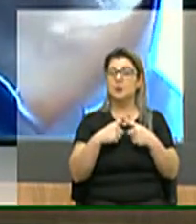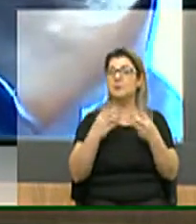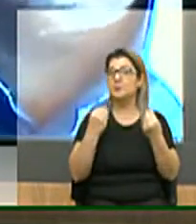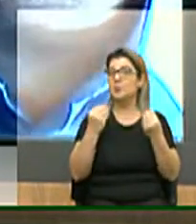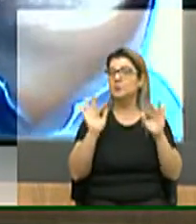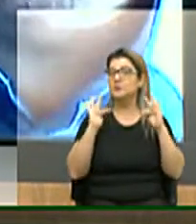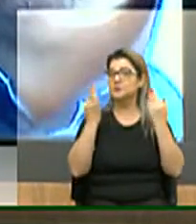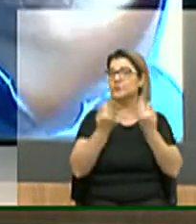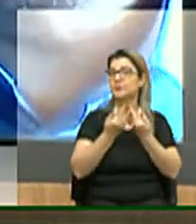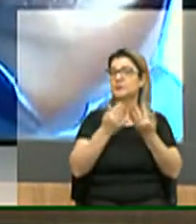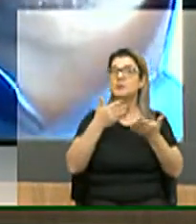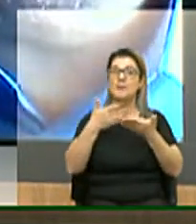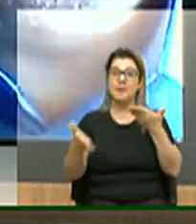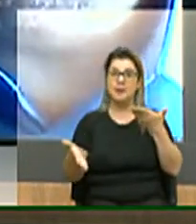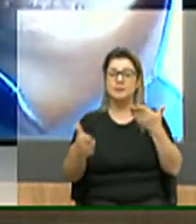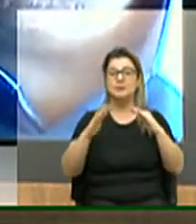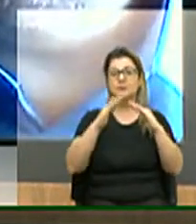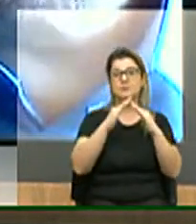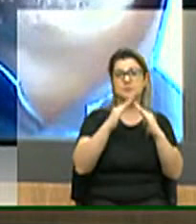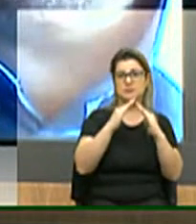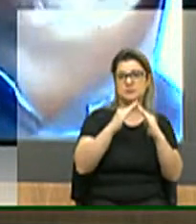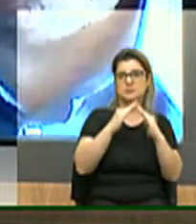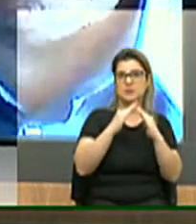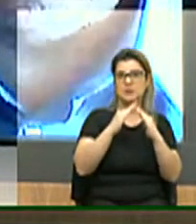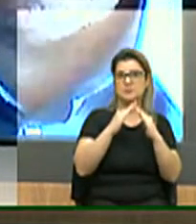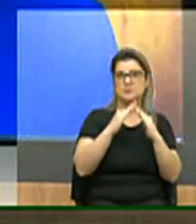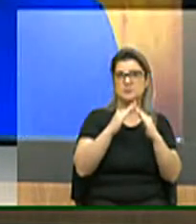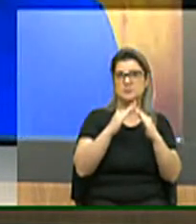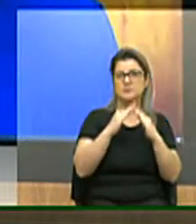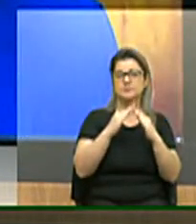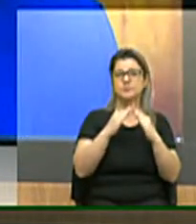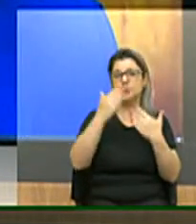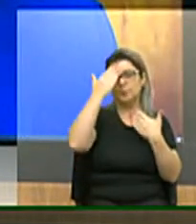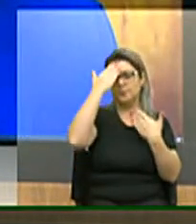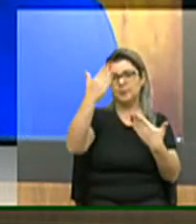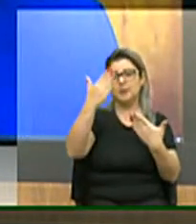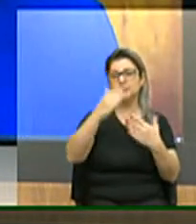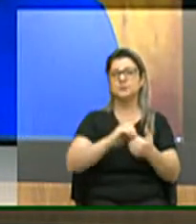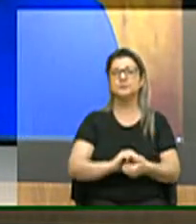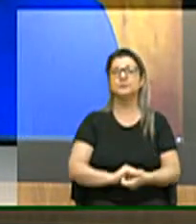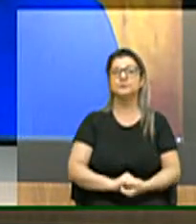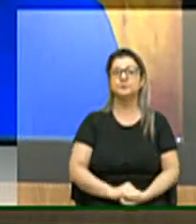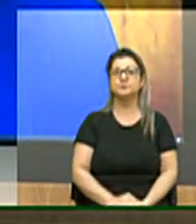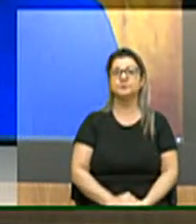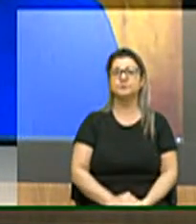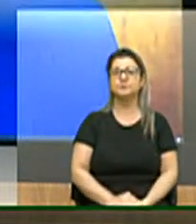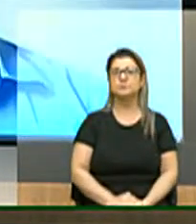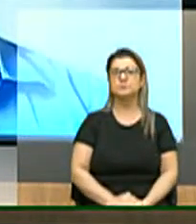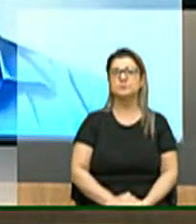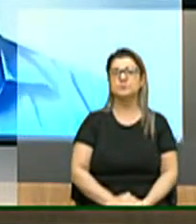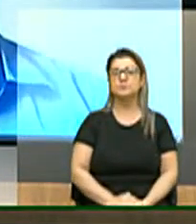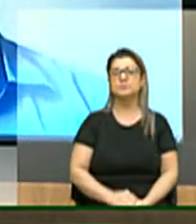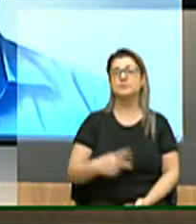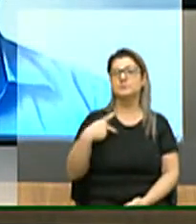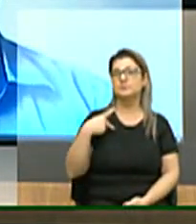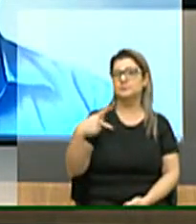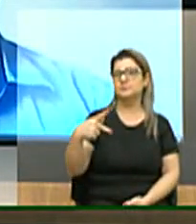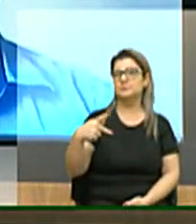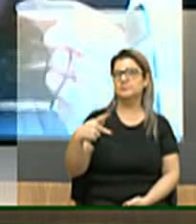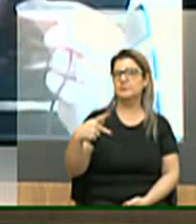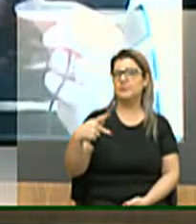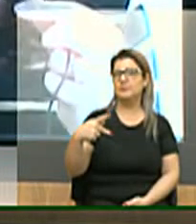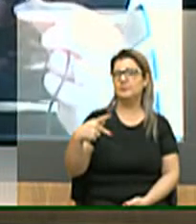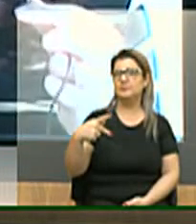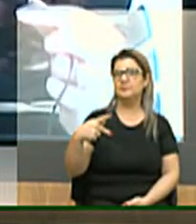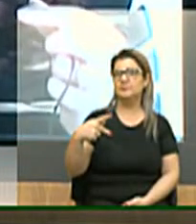áreas realmente que precisa ser planificada. Valeu, obrigado. Valeu, voto, deputado. Presidente